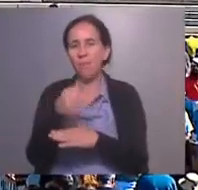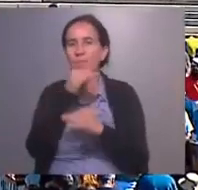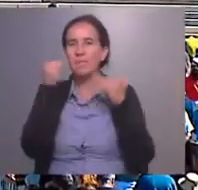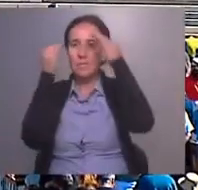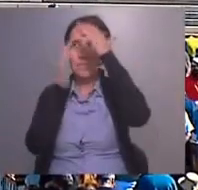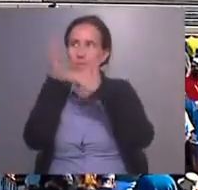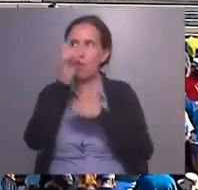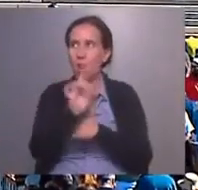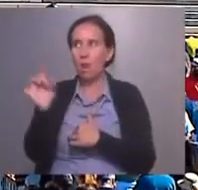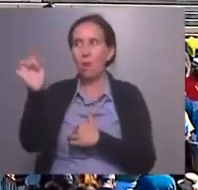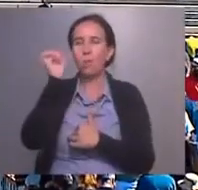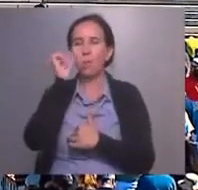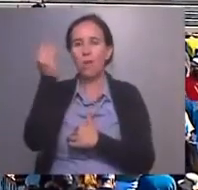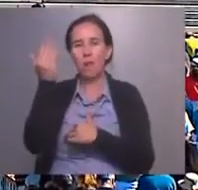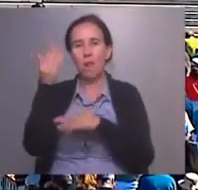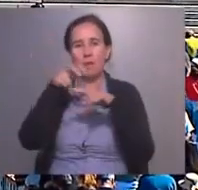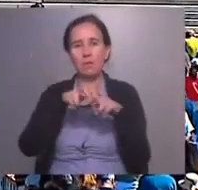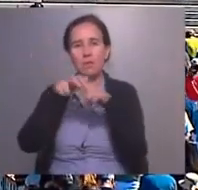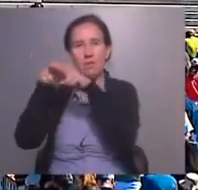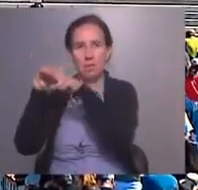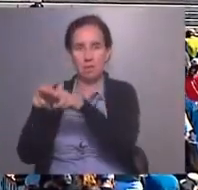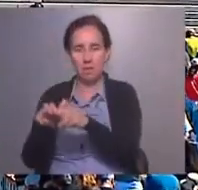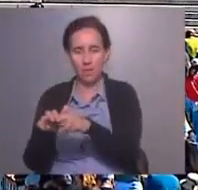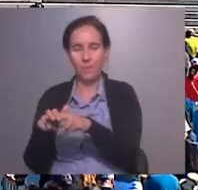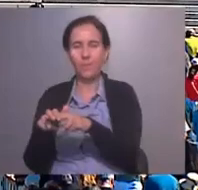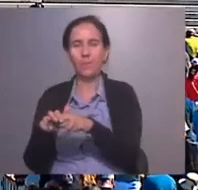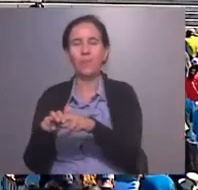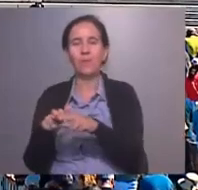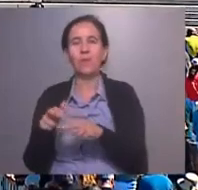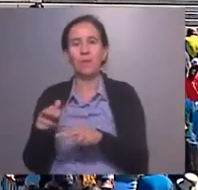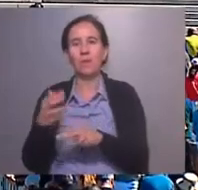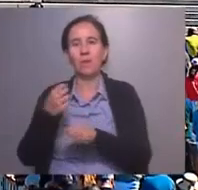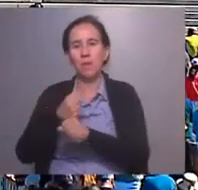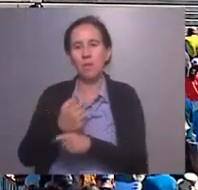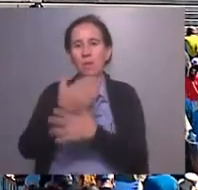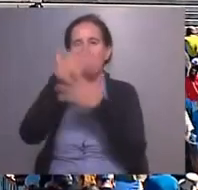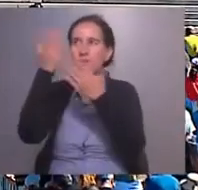aos céus, onde está sentado à direita do Pai.